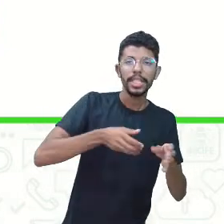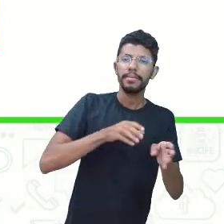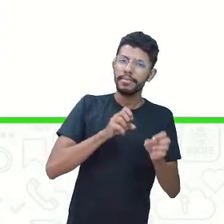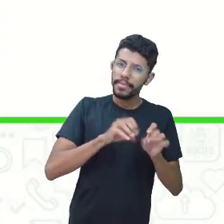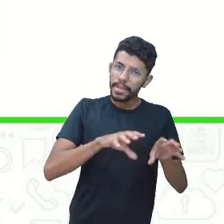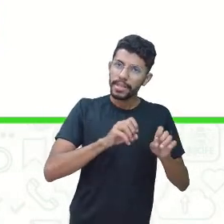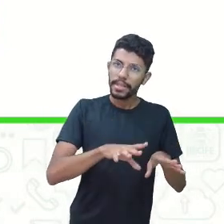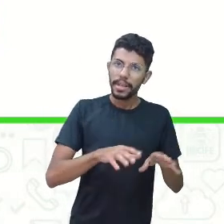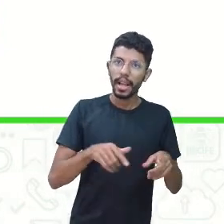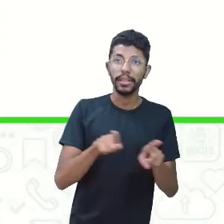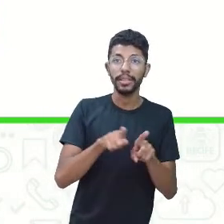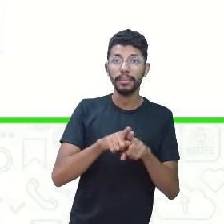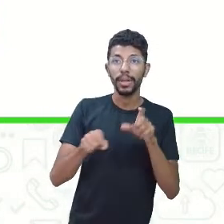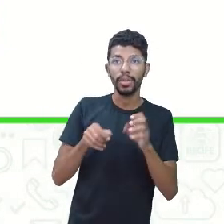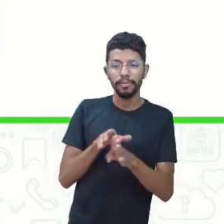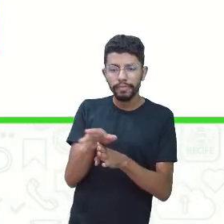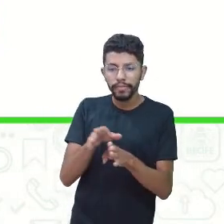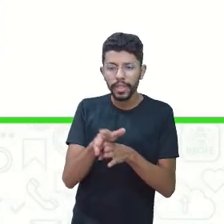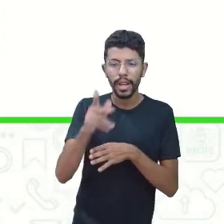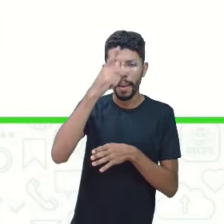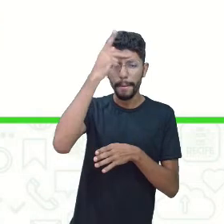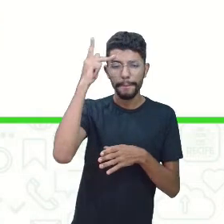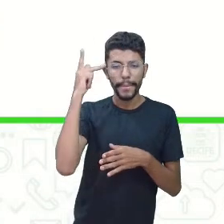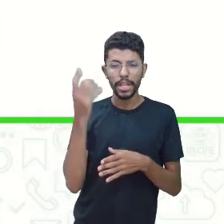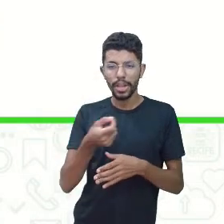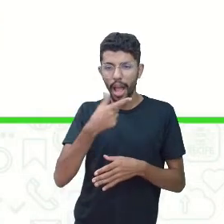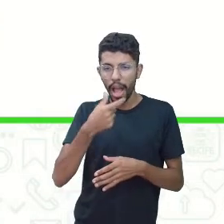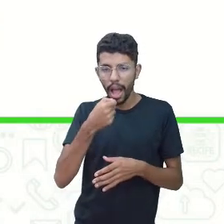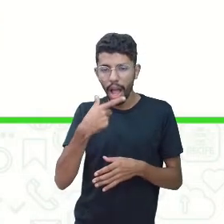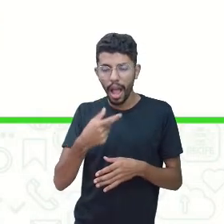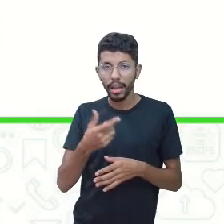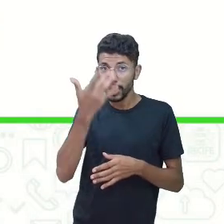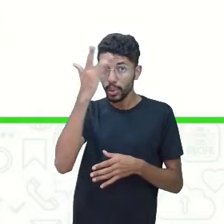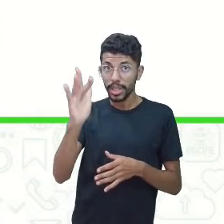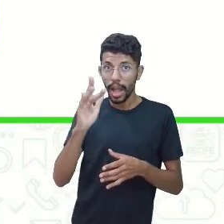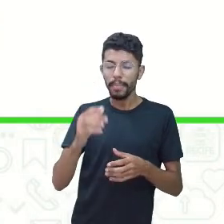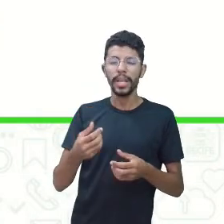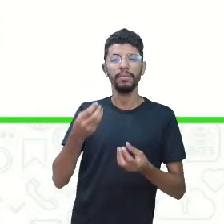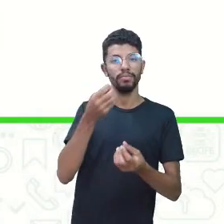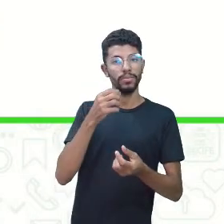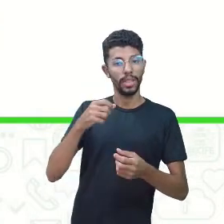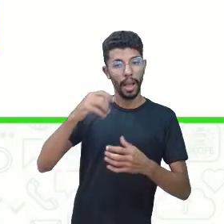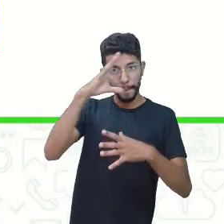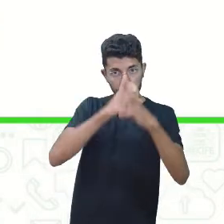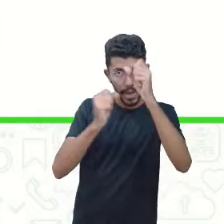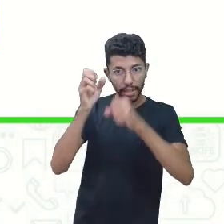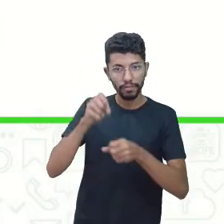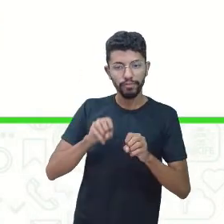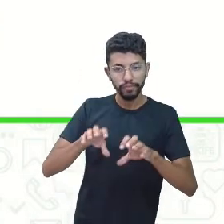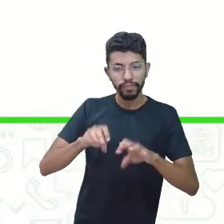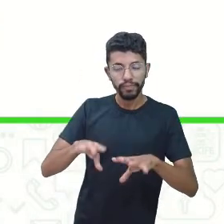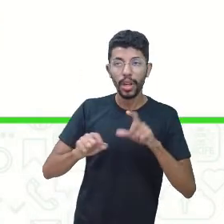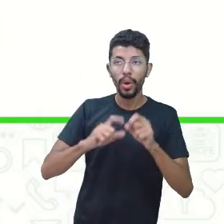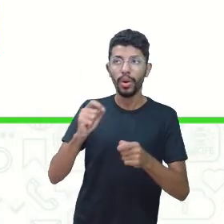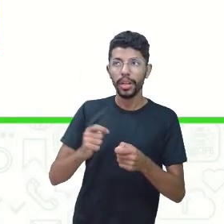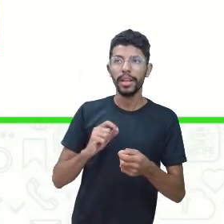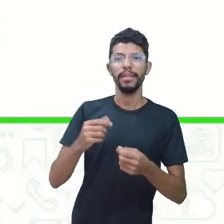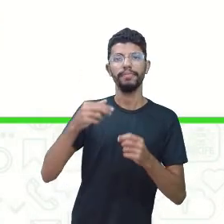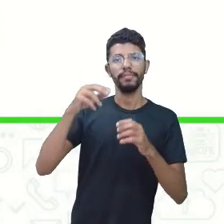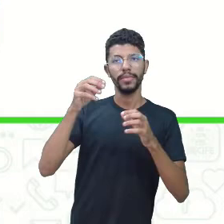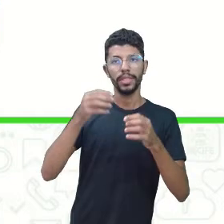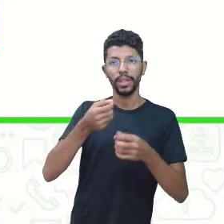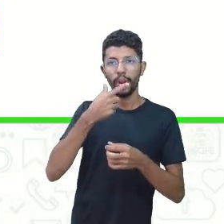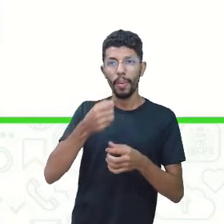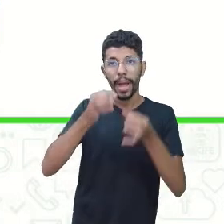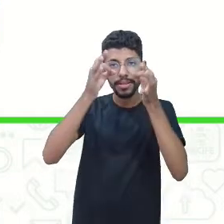Ensinar pessoas que tomam remédios a tomá-los adequadamente. É por isso que existe o quê? A bula de remédio.